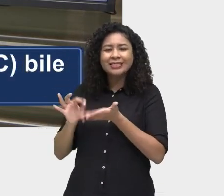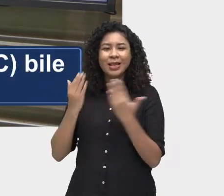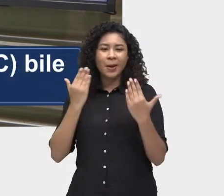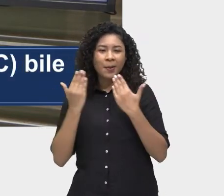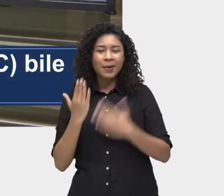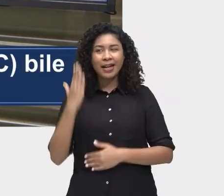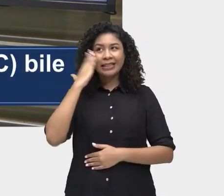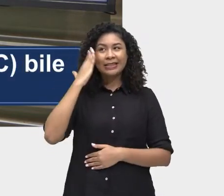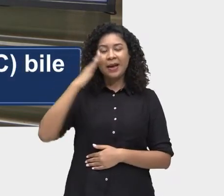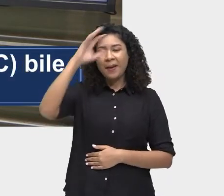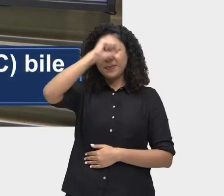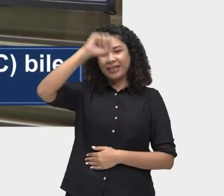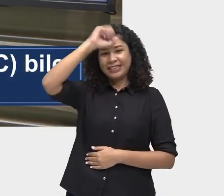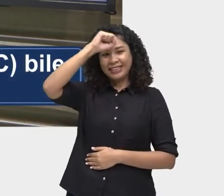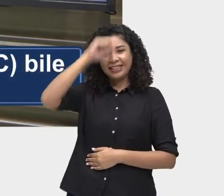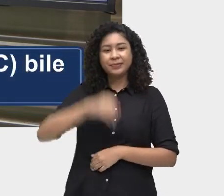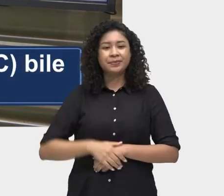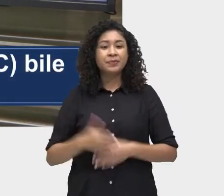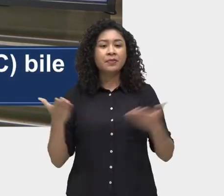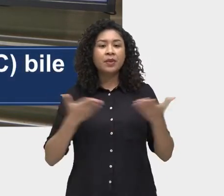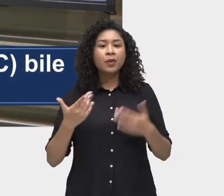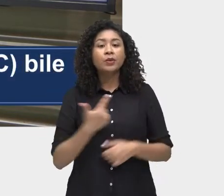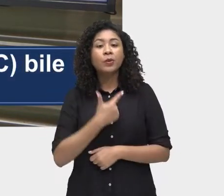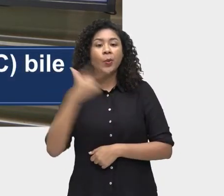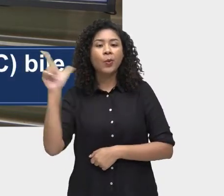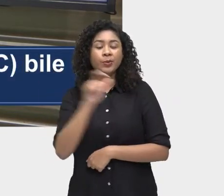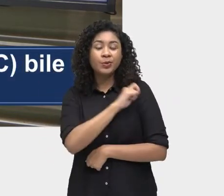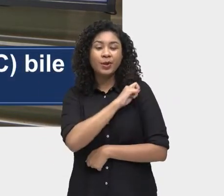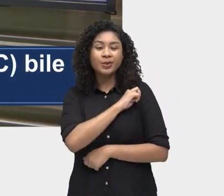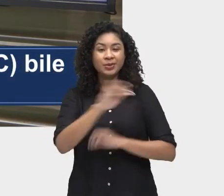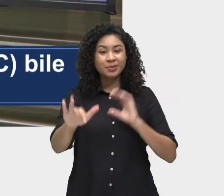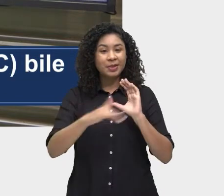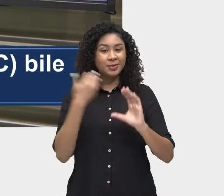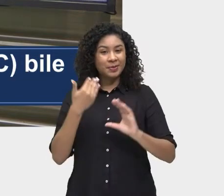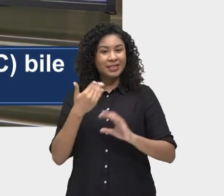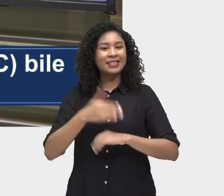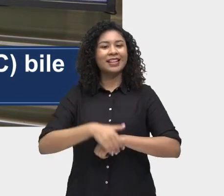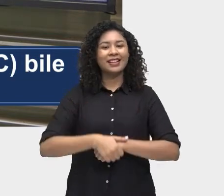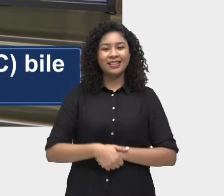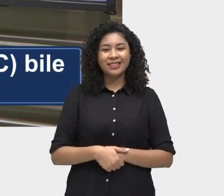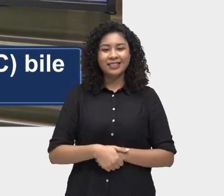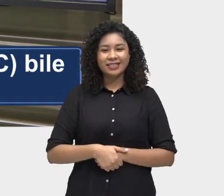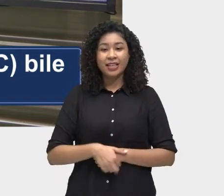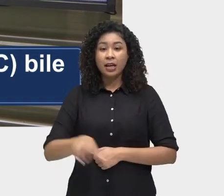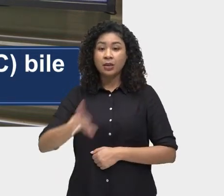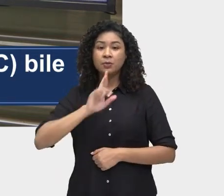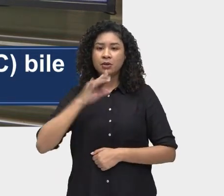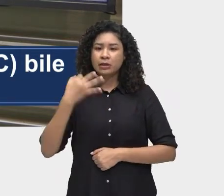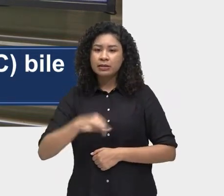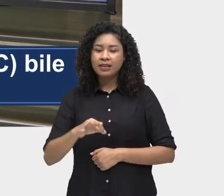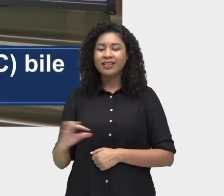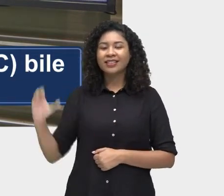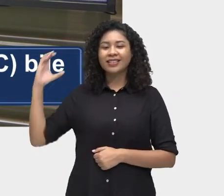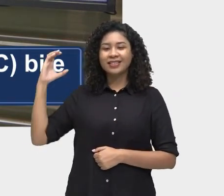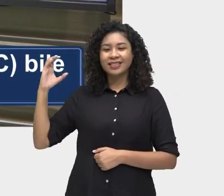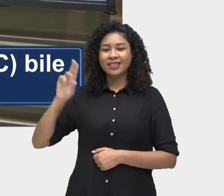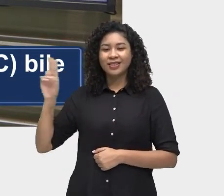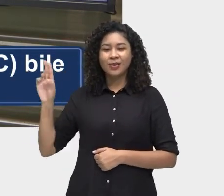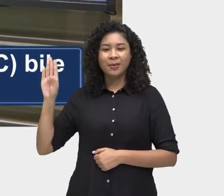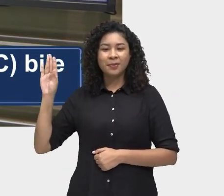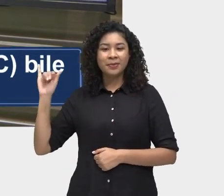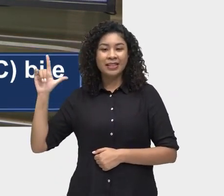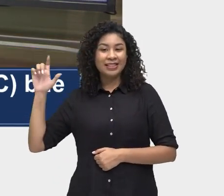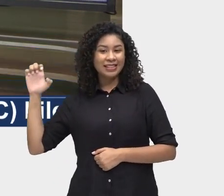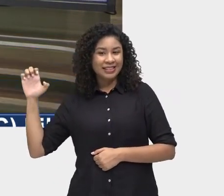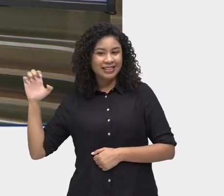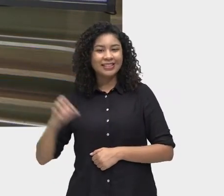C daqui a pouquinho. Vamos ler primeiro a resposta do Rafael Henrique, aqui do Amazonas, que colocou aí: resposta correta é a letra C, Billy.